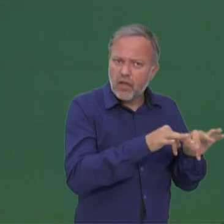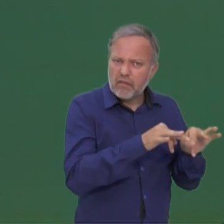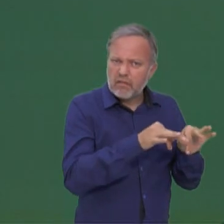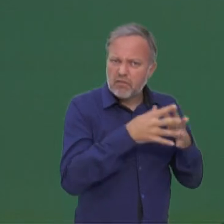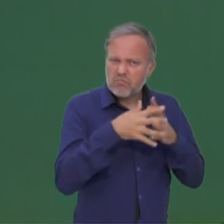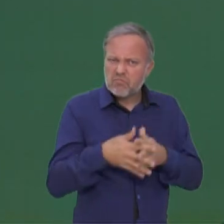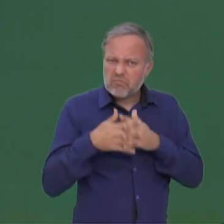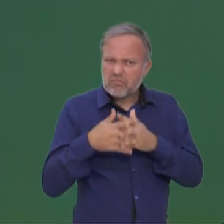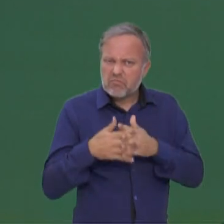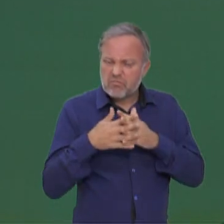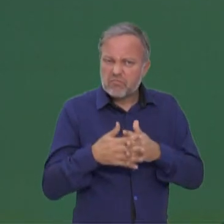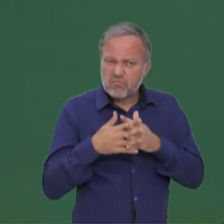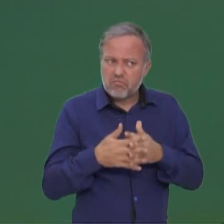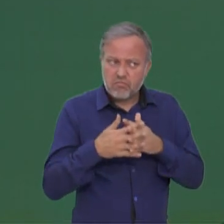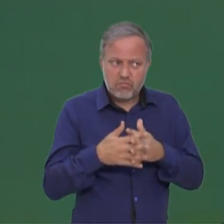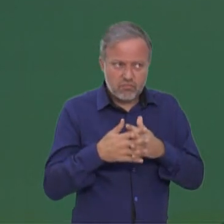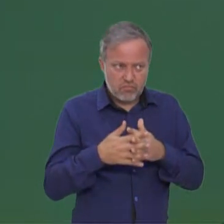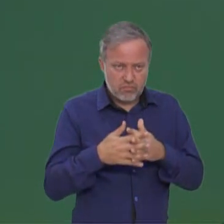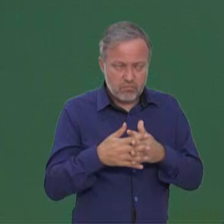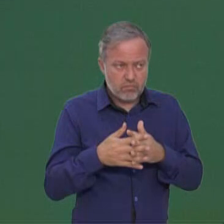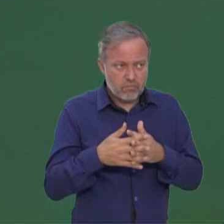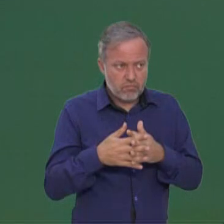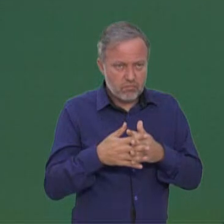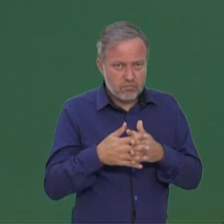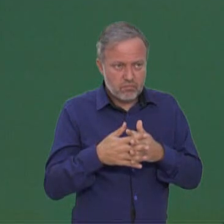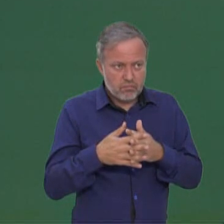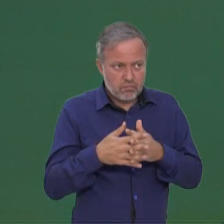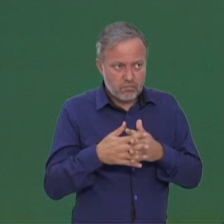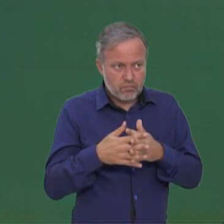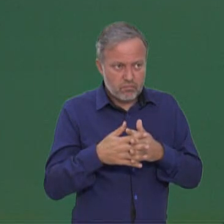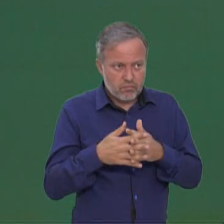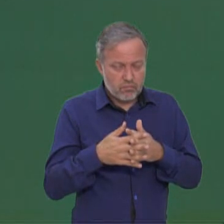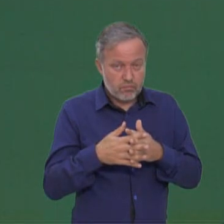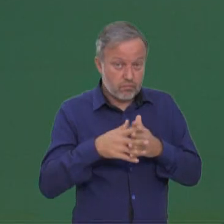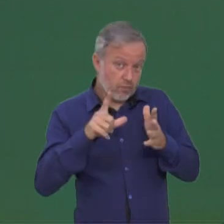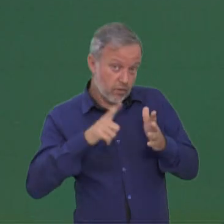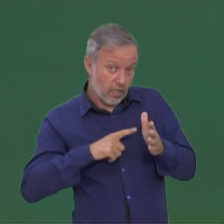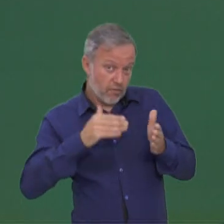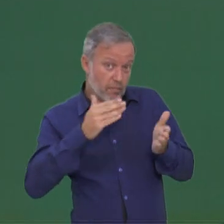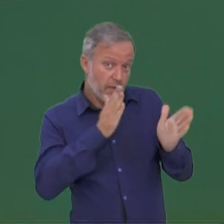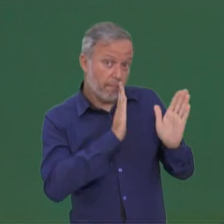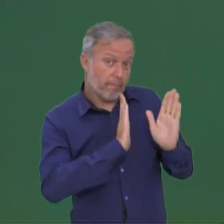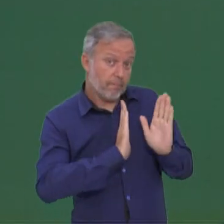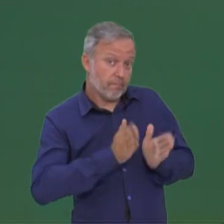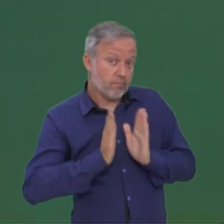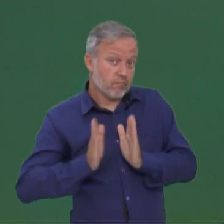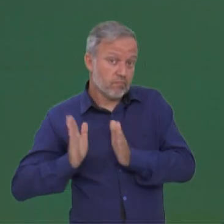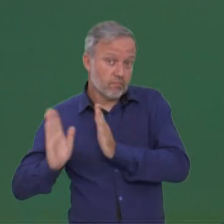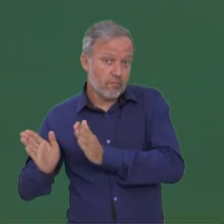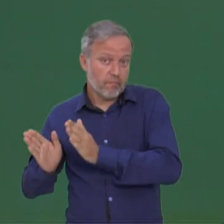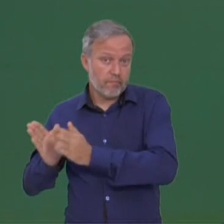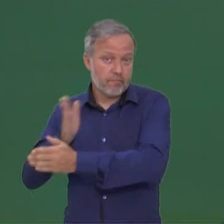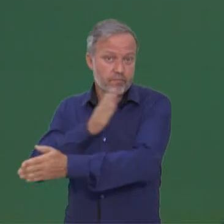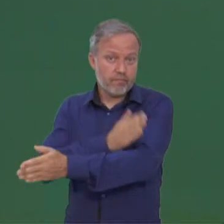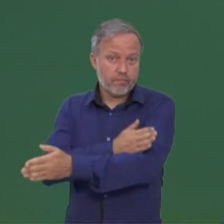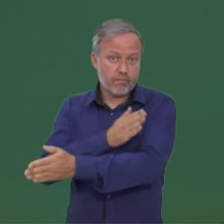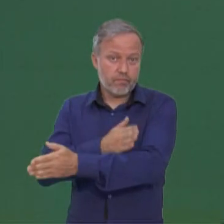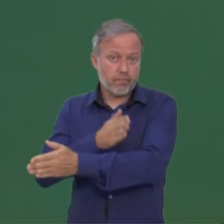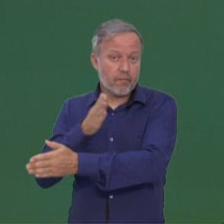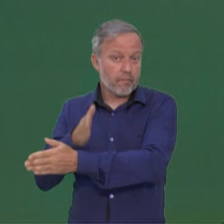A pessoa se perde, né, nesse tipo de narração. Então, eu seguindo uma ordem